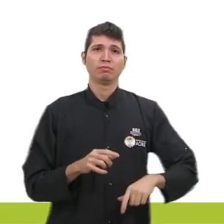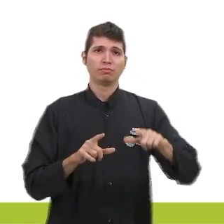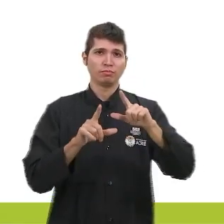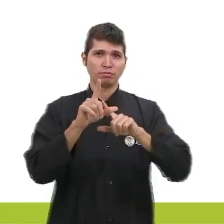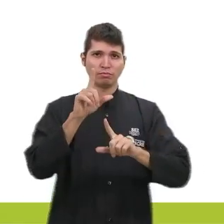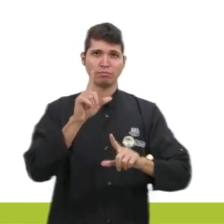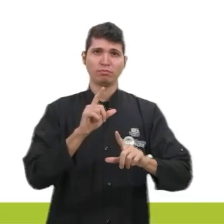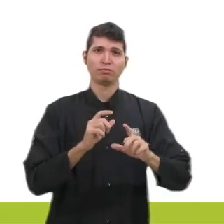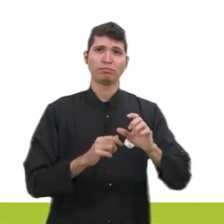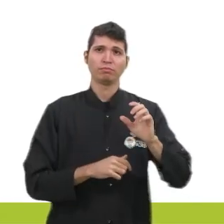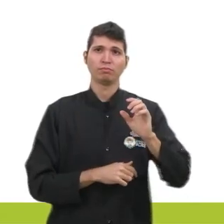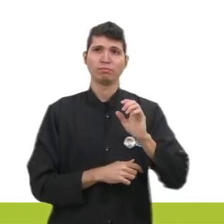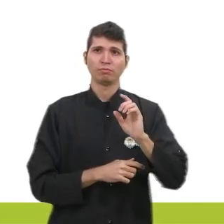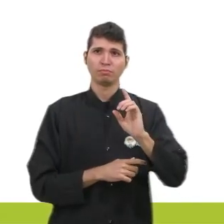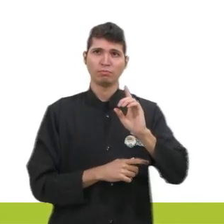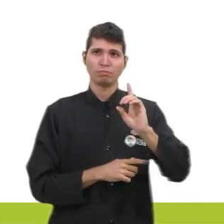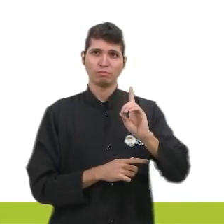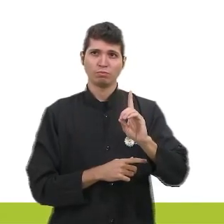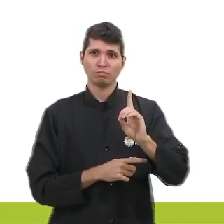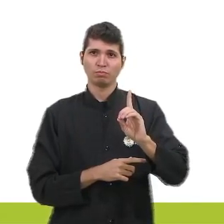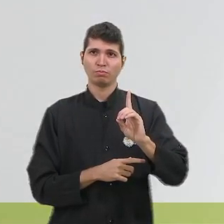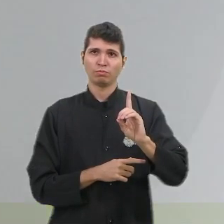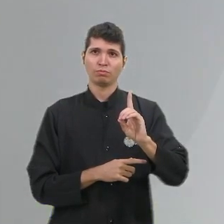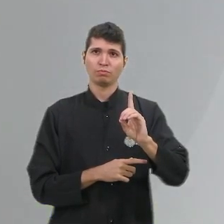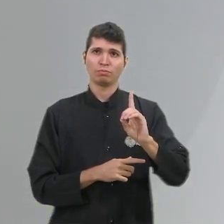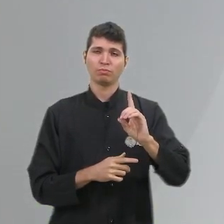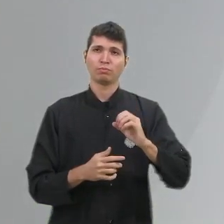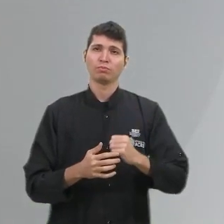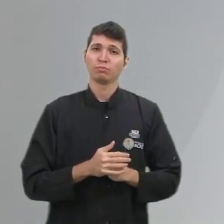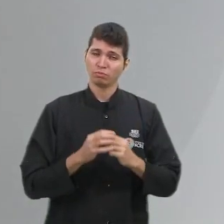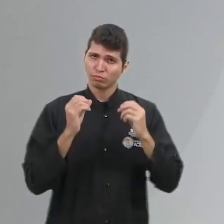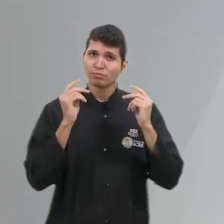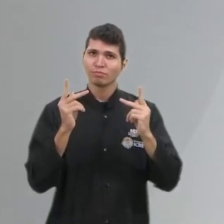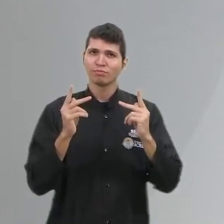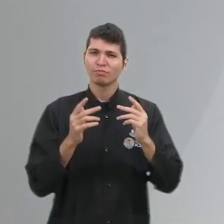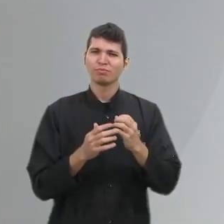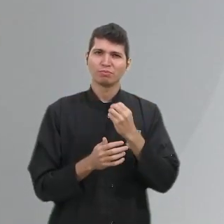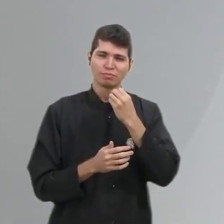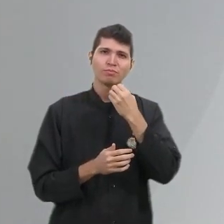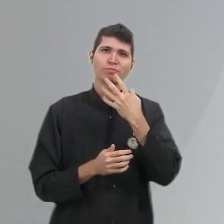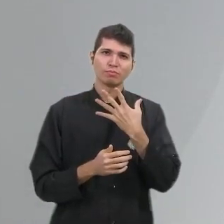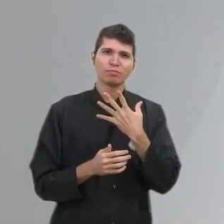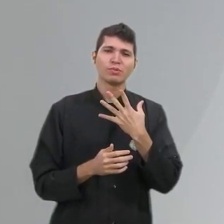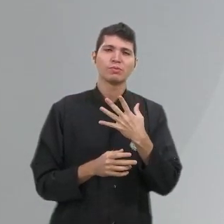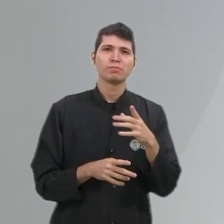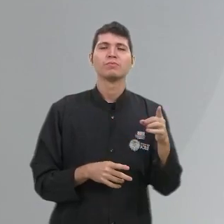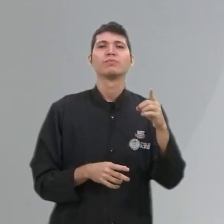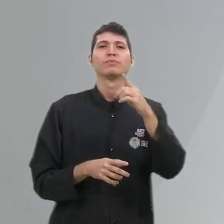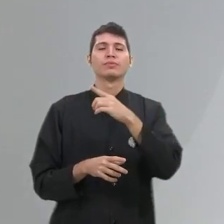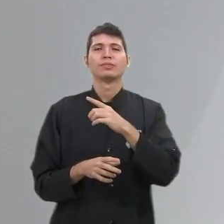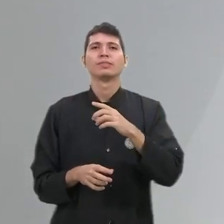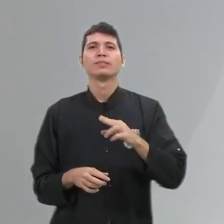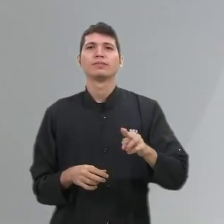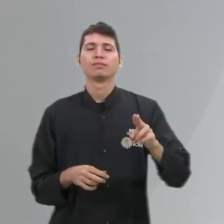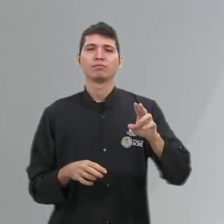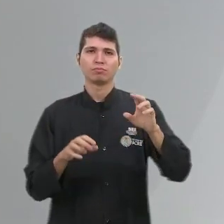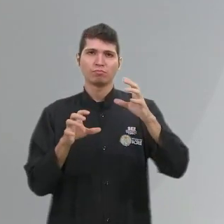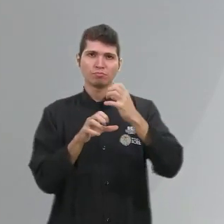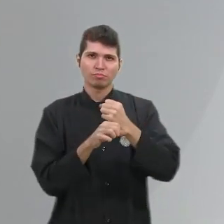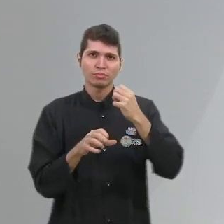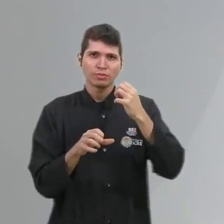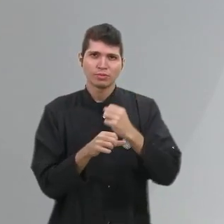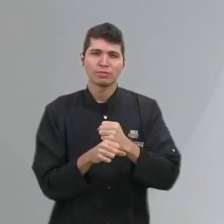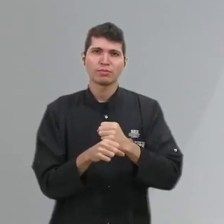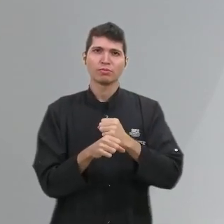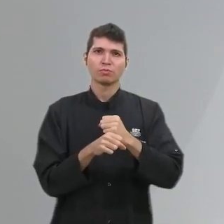letra B, né? Ok, pessoal? Questão bem legal para aplicar aí, ó, aplicando apenas uma fórmula das relações de ponto